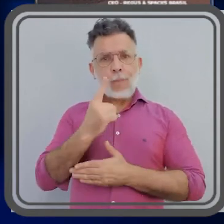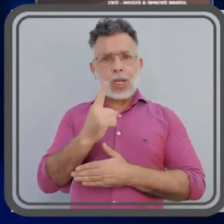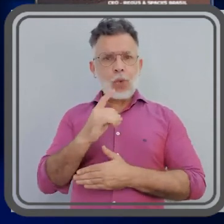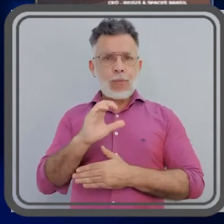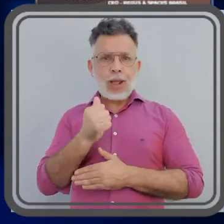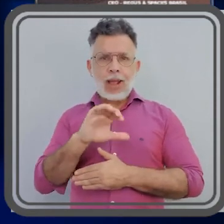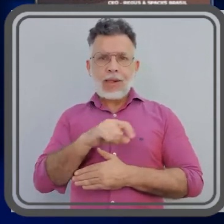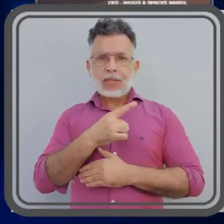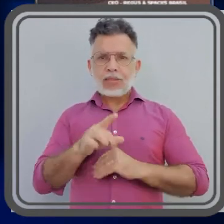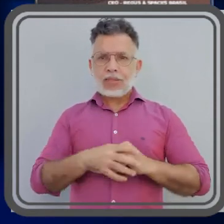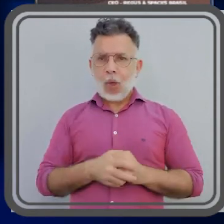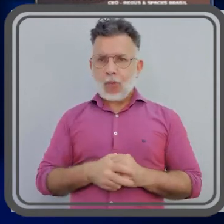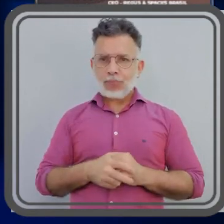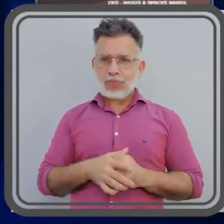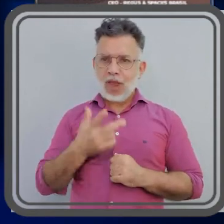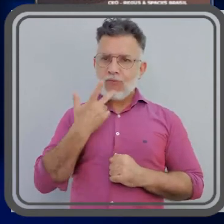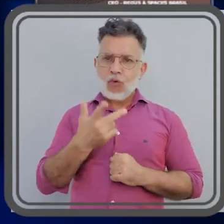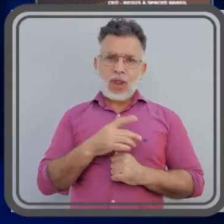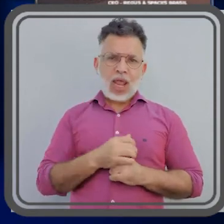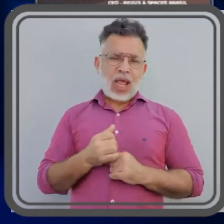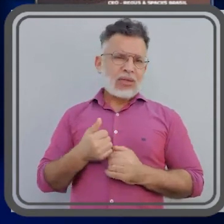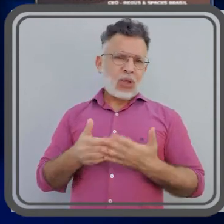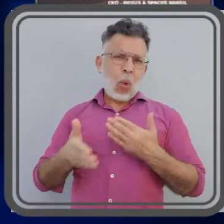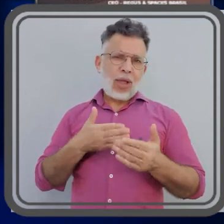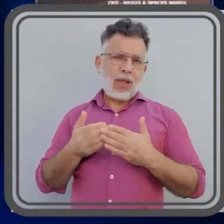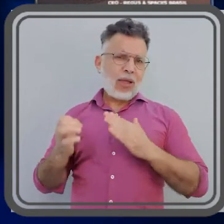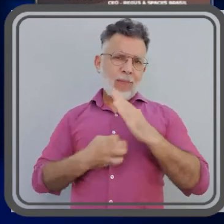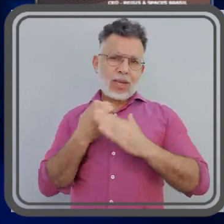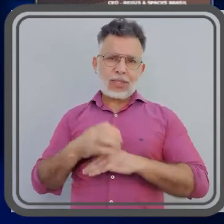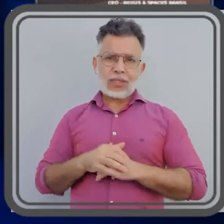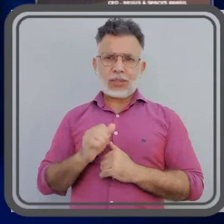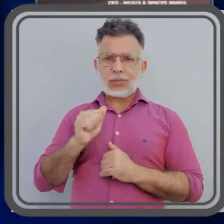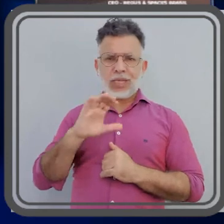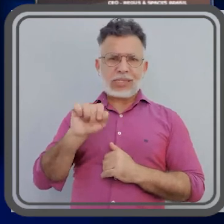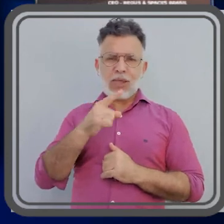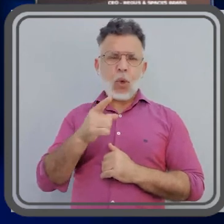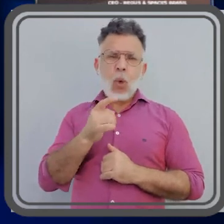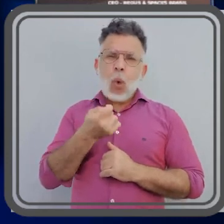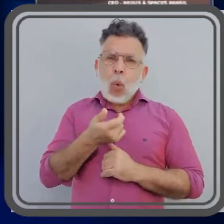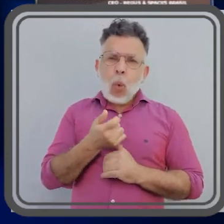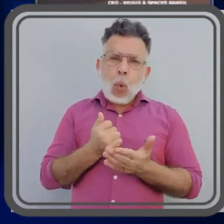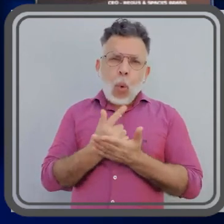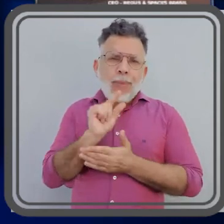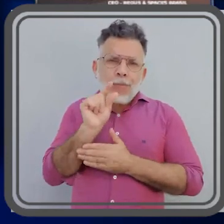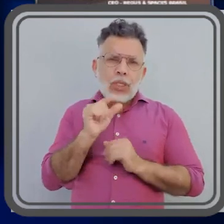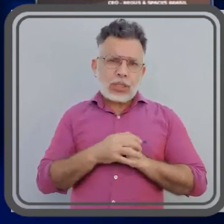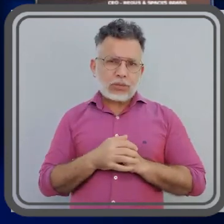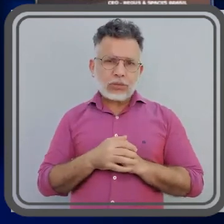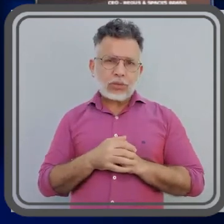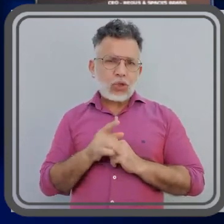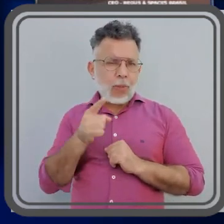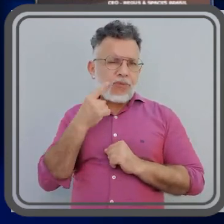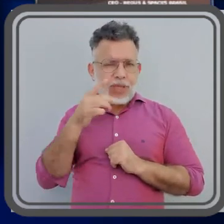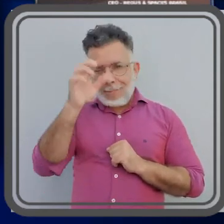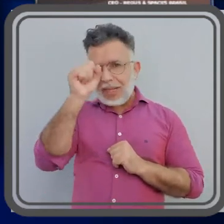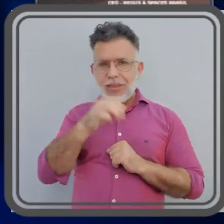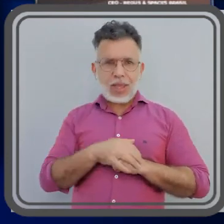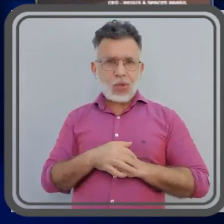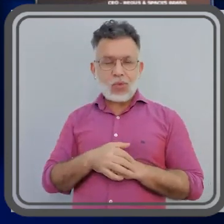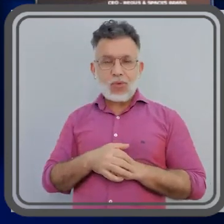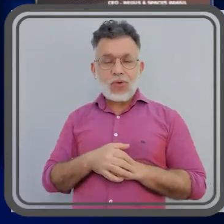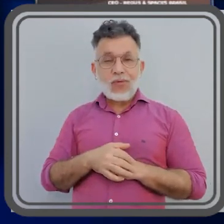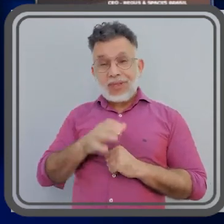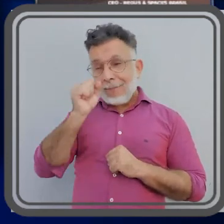Eu vou falar uma coisa assim, compre uma ação de qualquer empresa, né? Pouquinho, não estou falando para você dar um all-in, só para você aprende muito